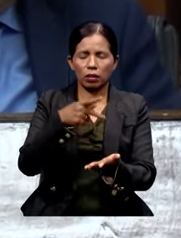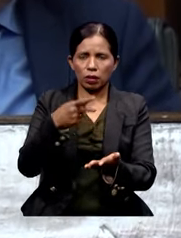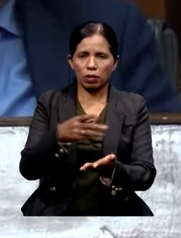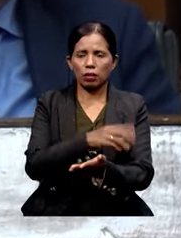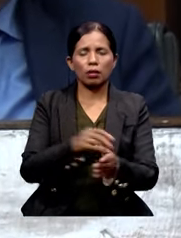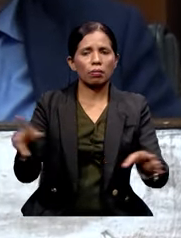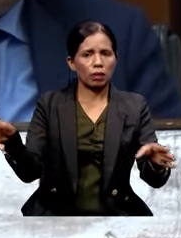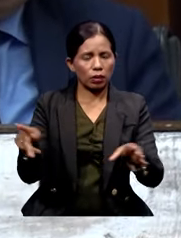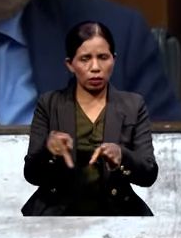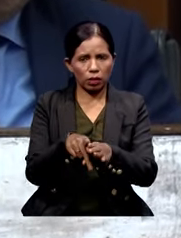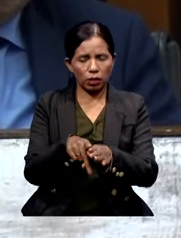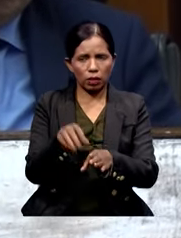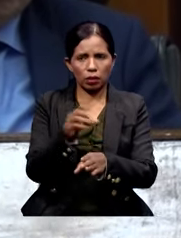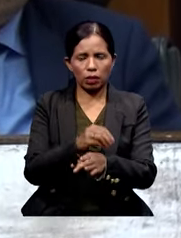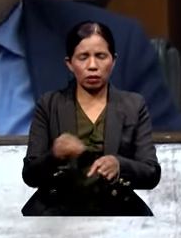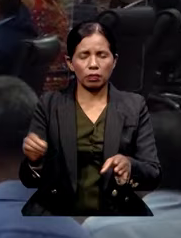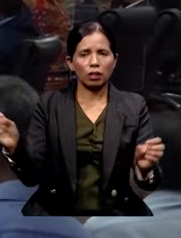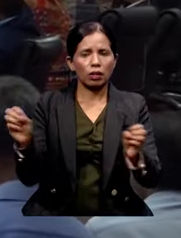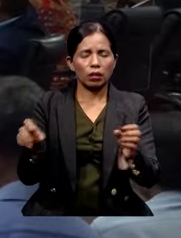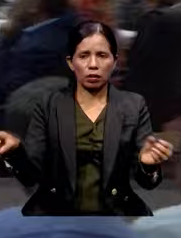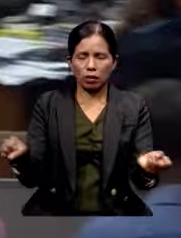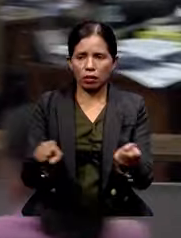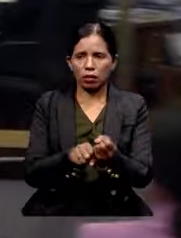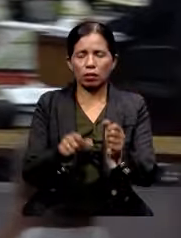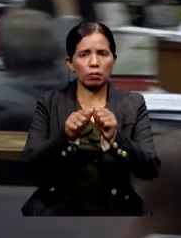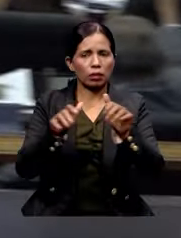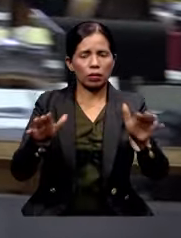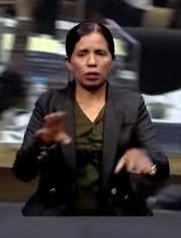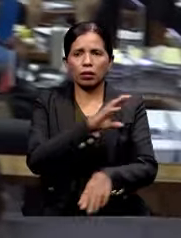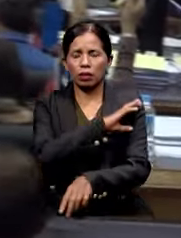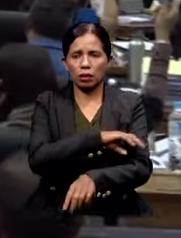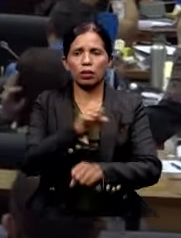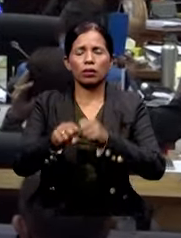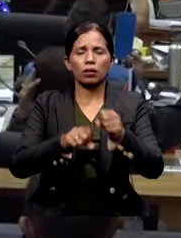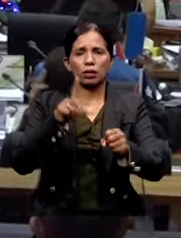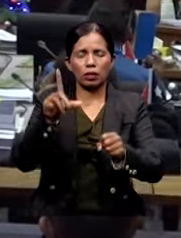repartição regime não contributivo, administração segurança